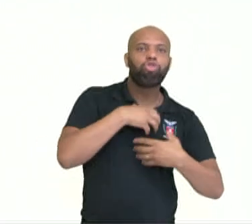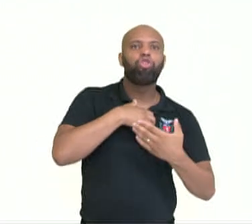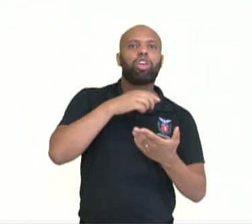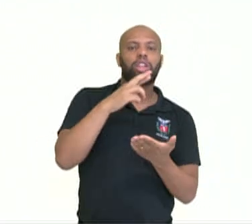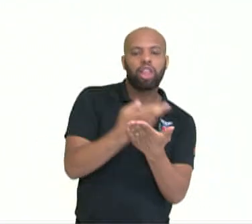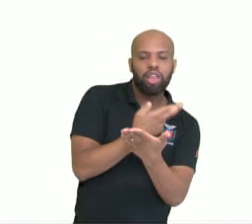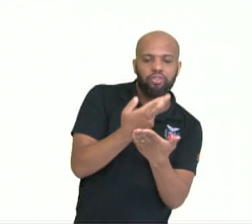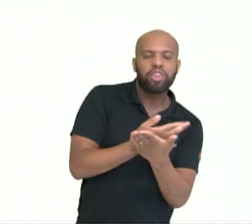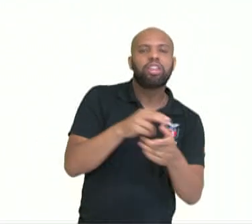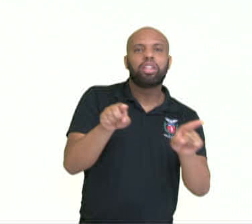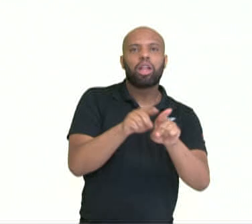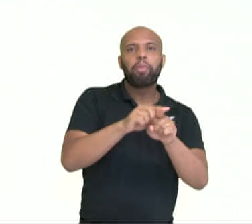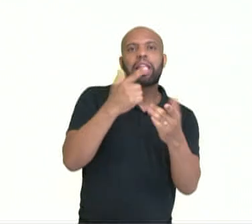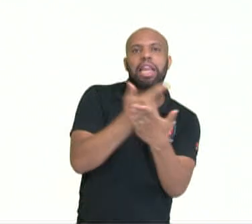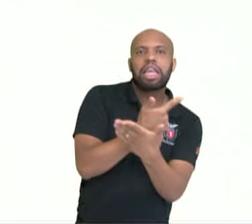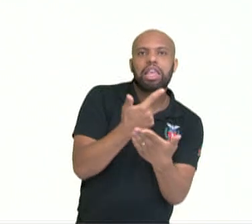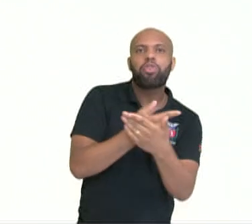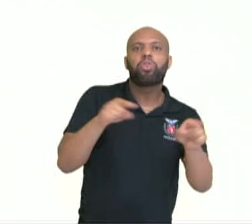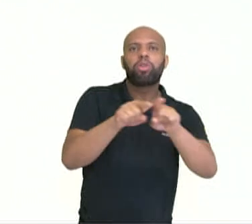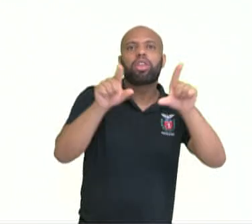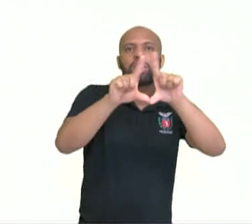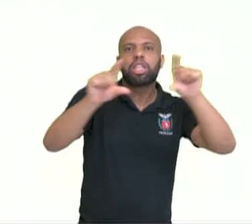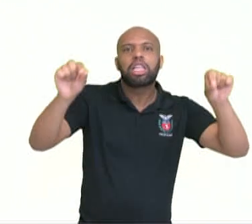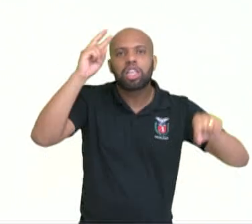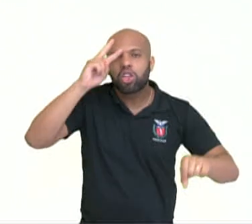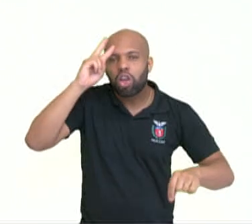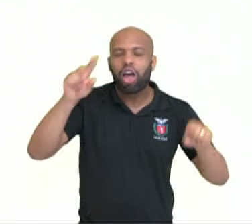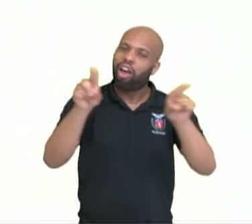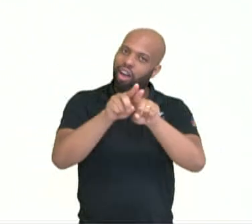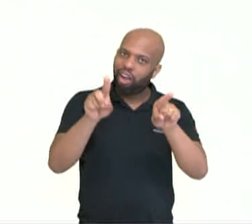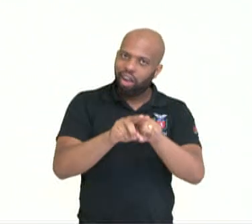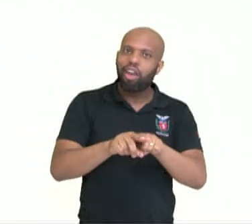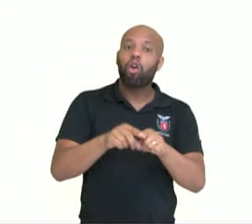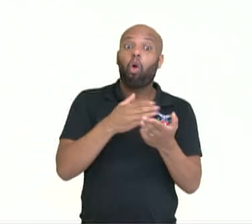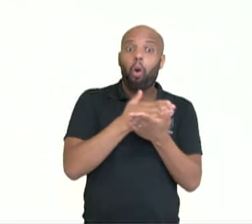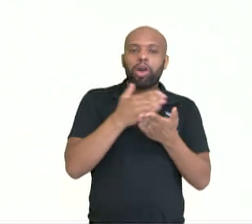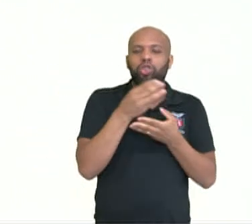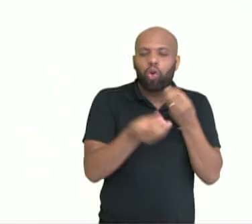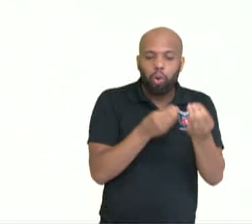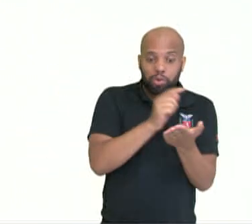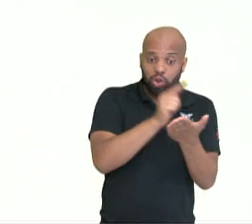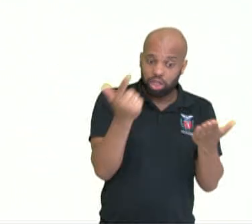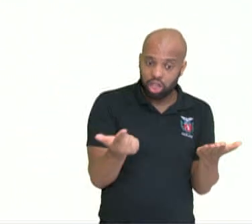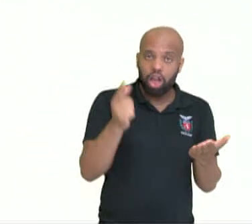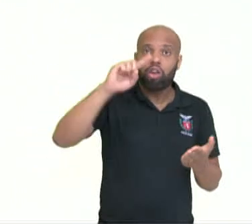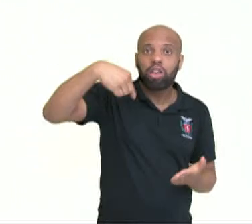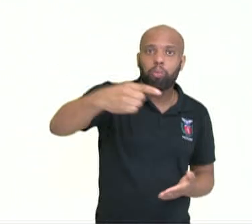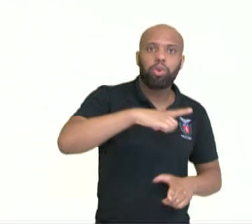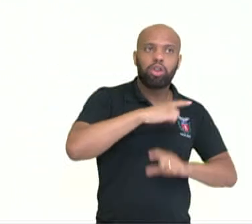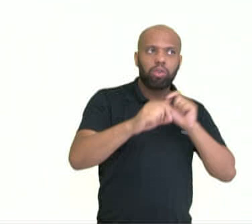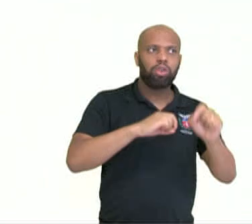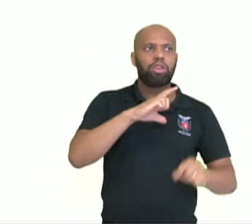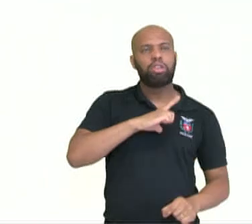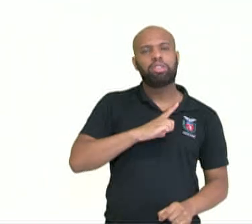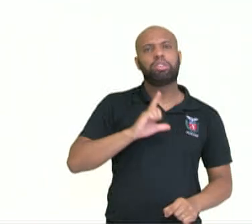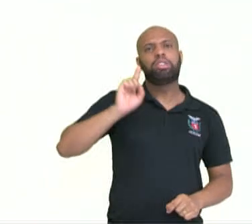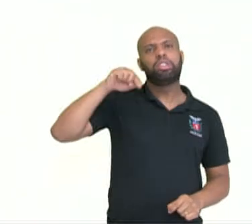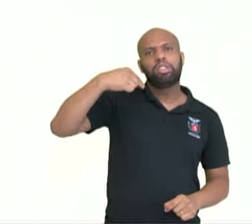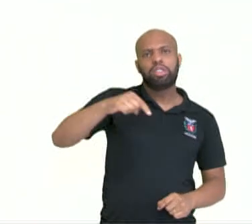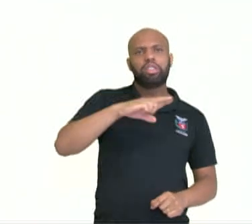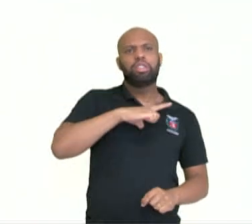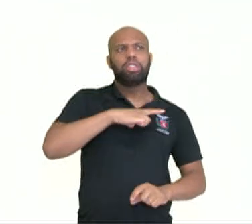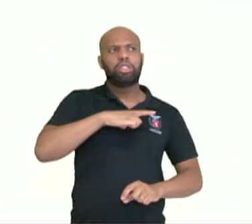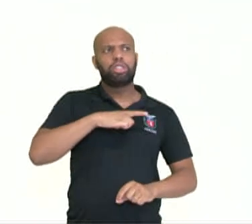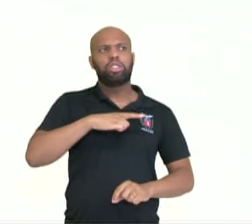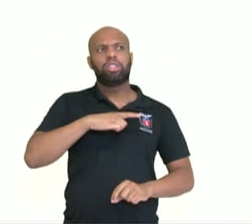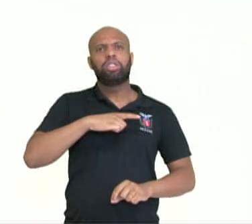ou em tirinhas. Lembra que começou as tirinhas, né, começou em jornais, aí depois veio os almanacs, aí veio os